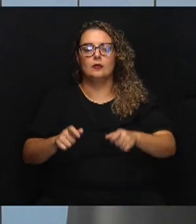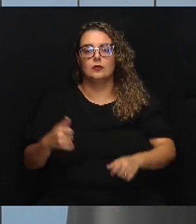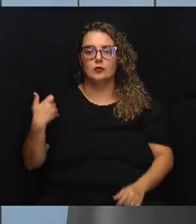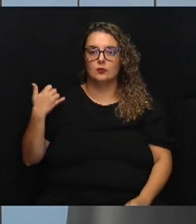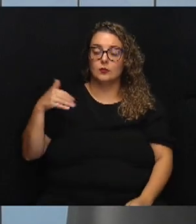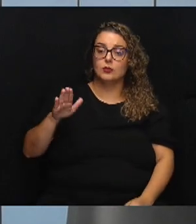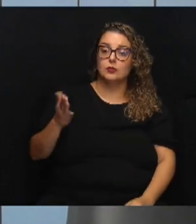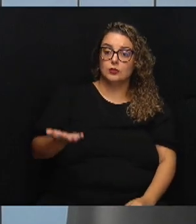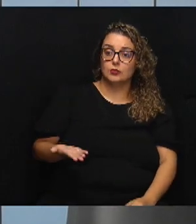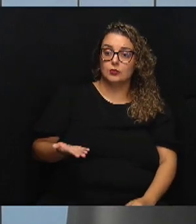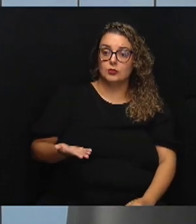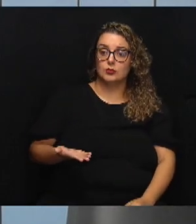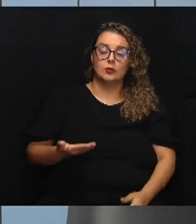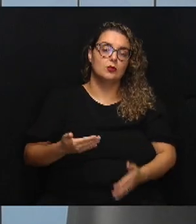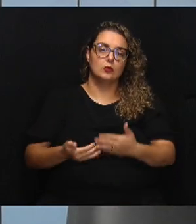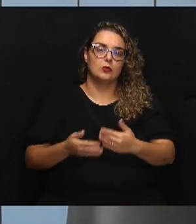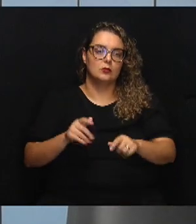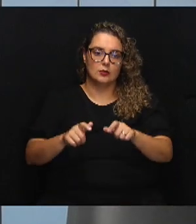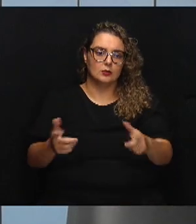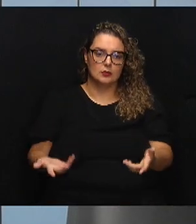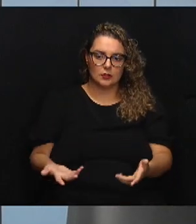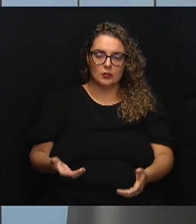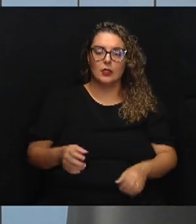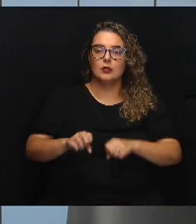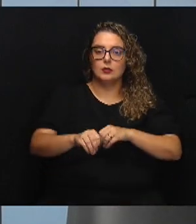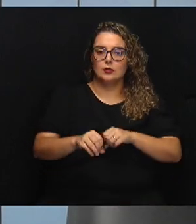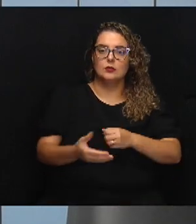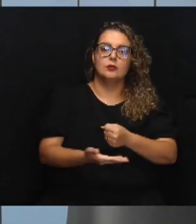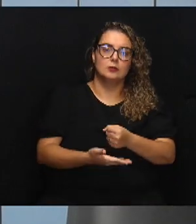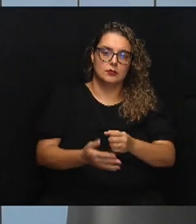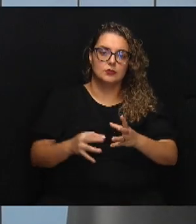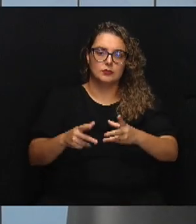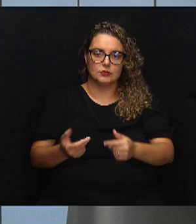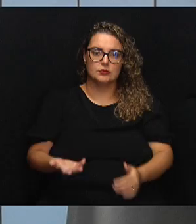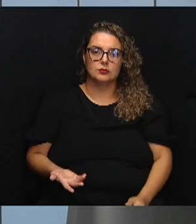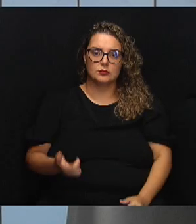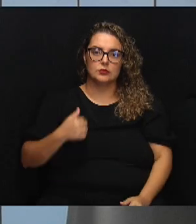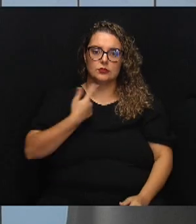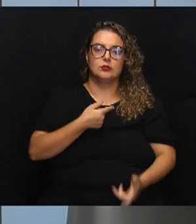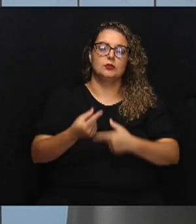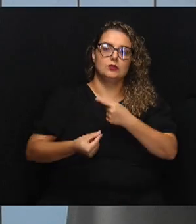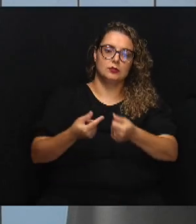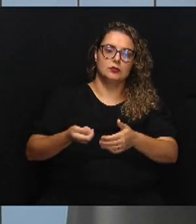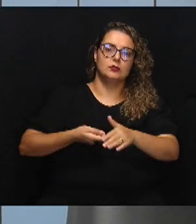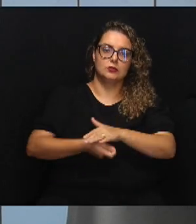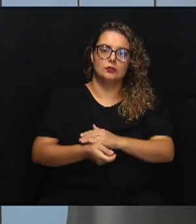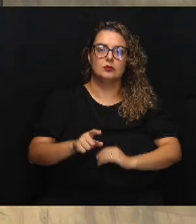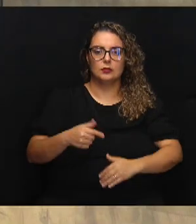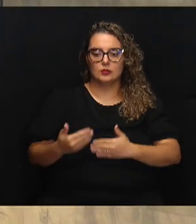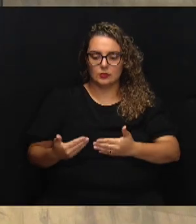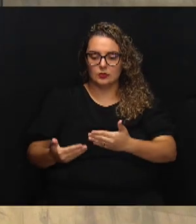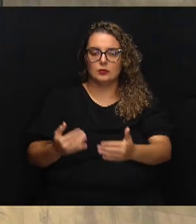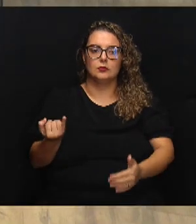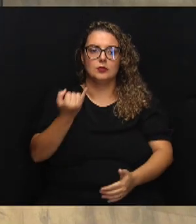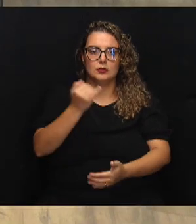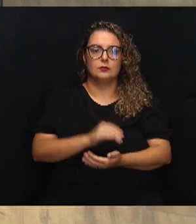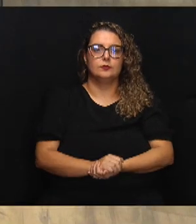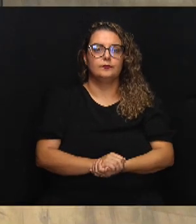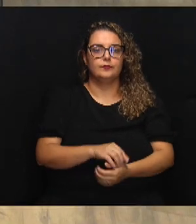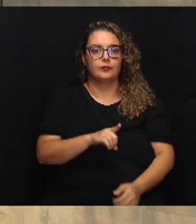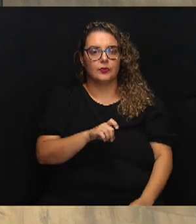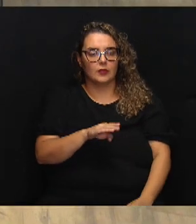adulto, né? Seja quem for, mas assim, a educação é a base de tudo, a gente tem que investir sim, isso é um grande passo. Débora,